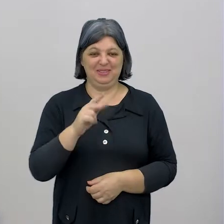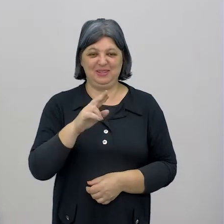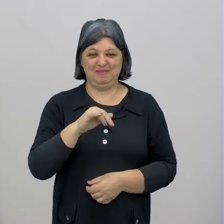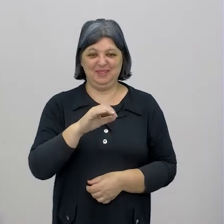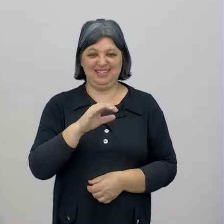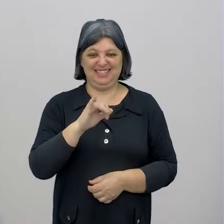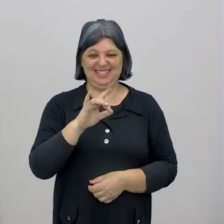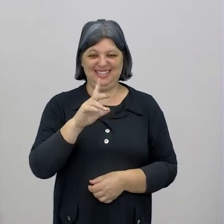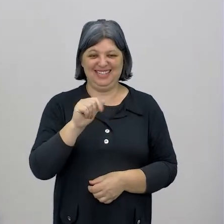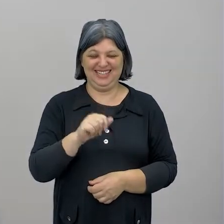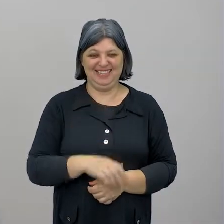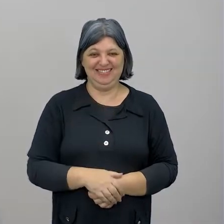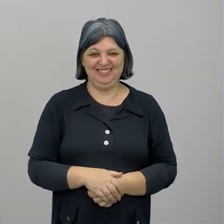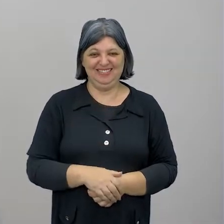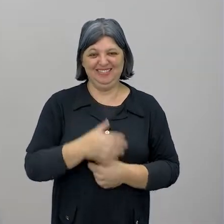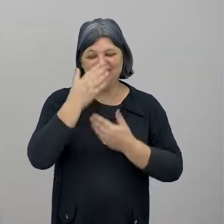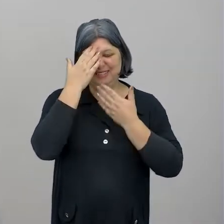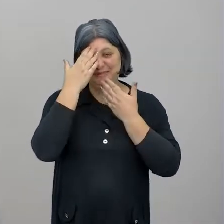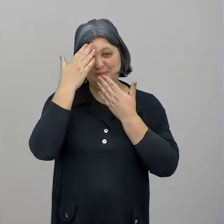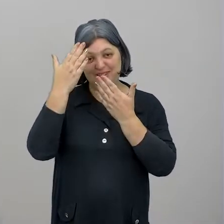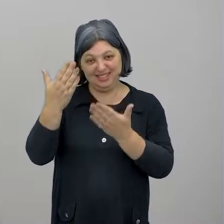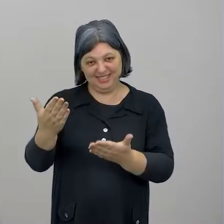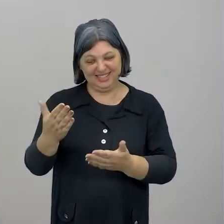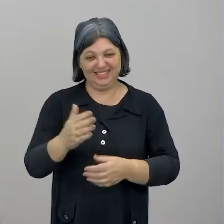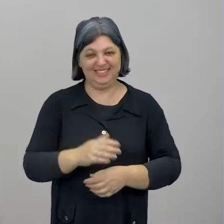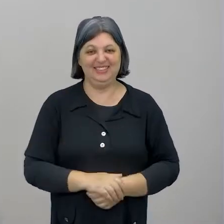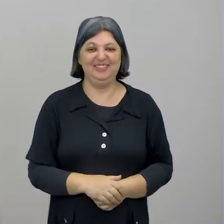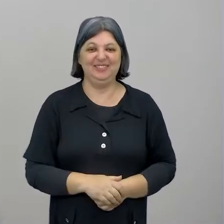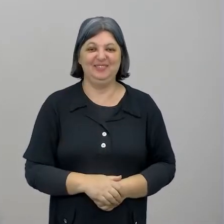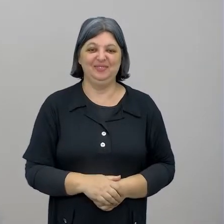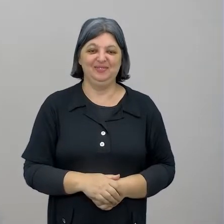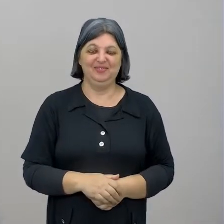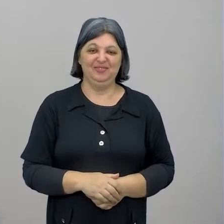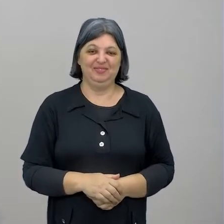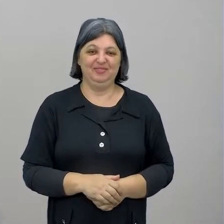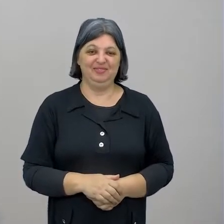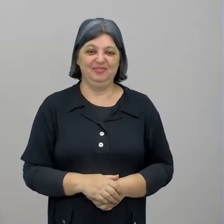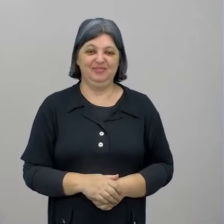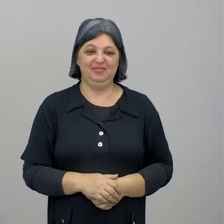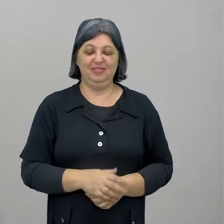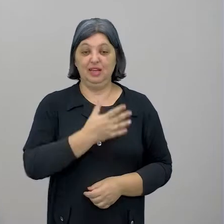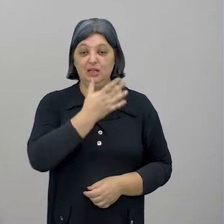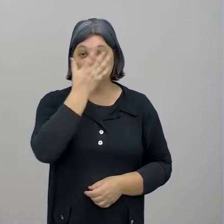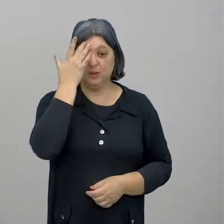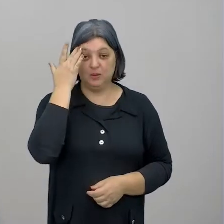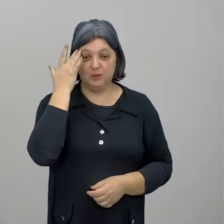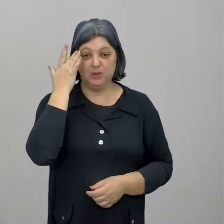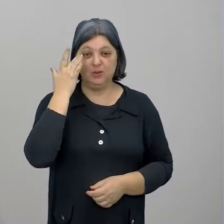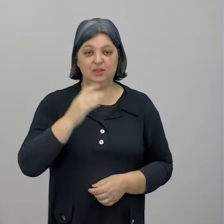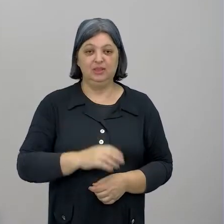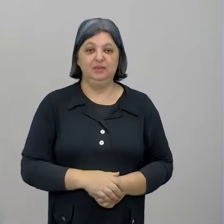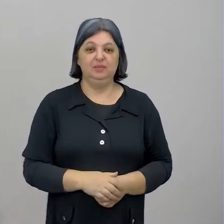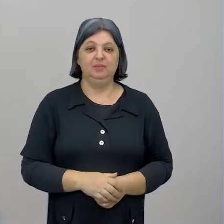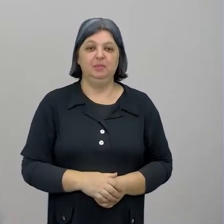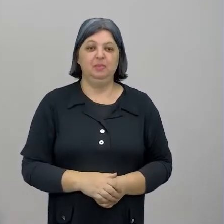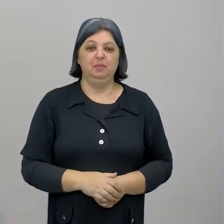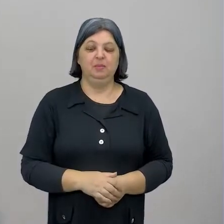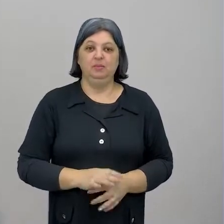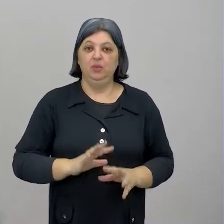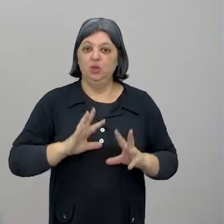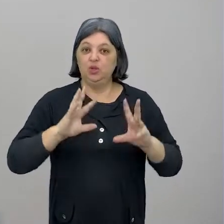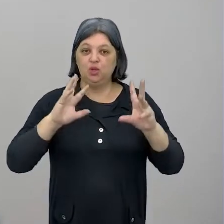bem-vinda, querida. Muito obrigada, Guerreiro. Olha só, Guerreiro, o pessoal estragou toda essa